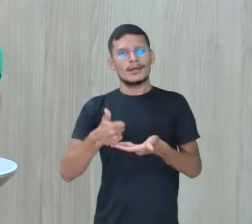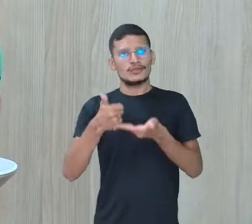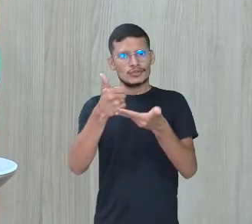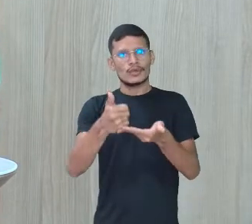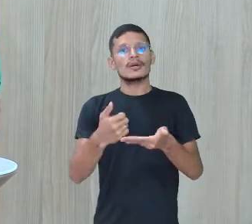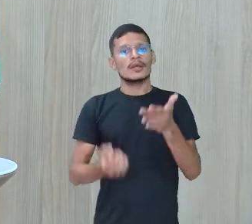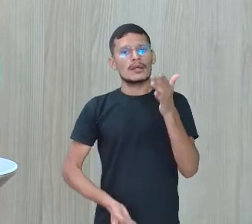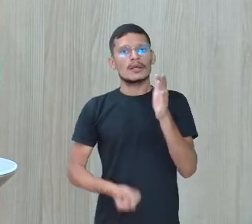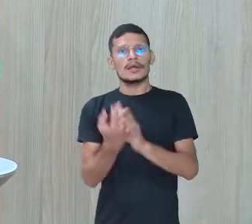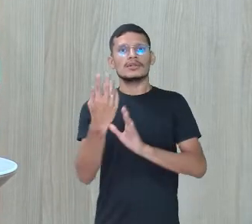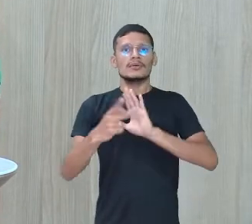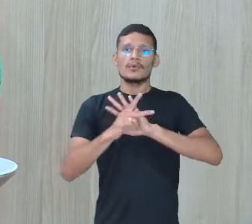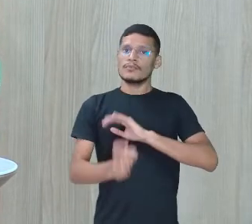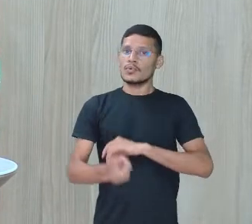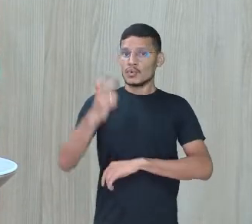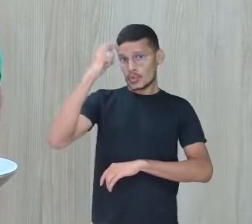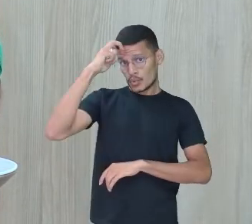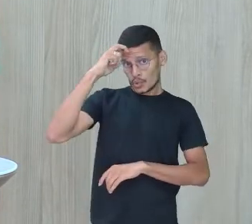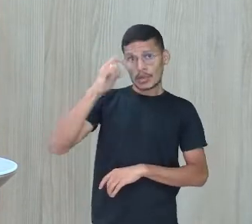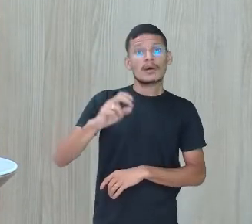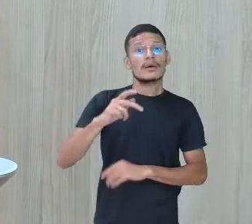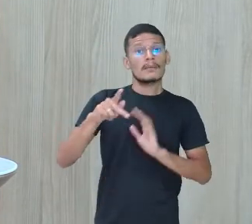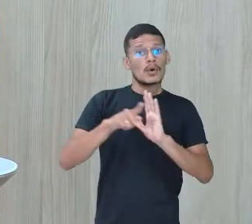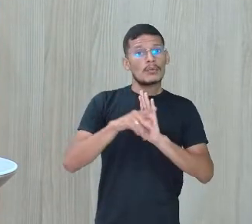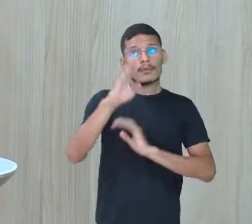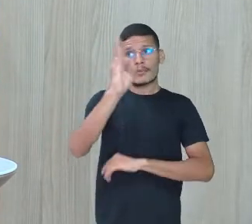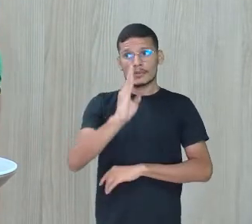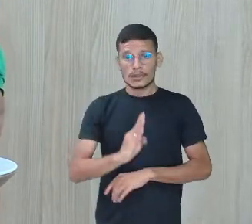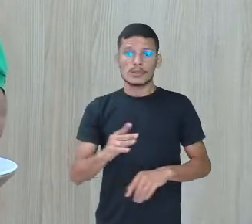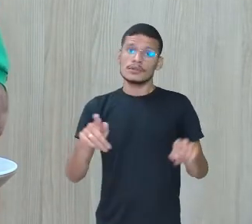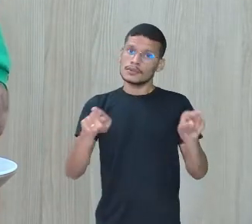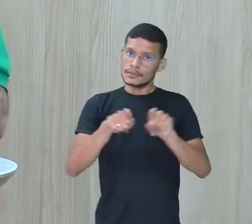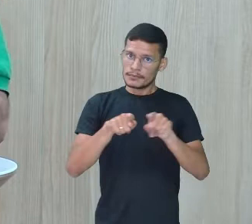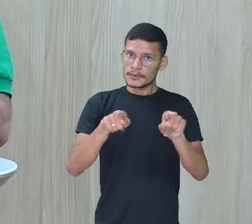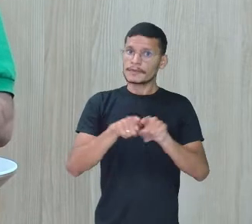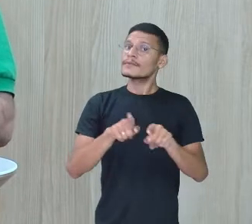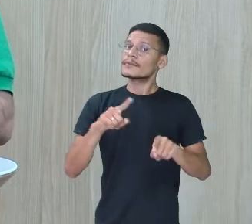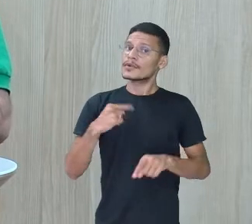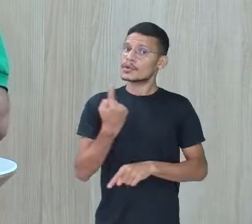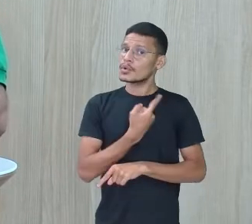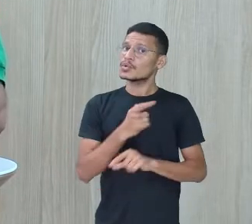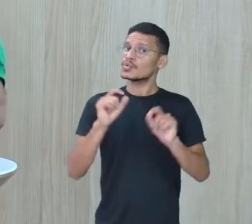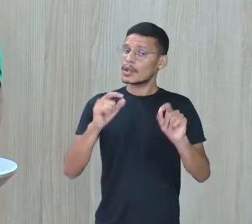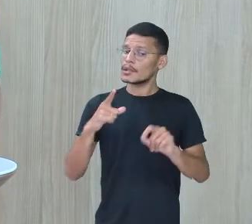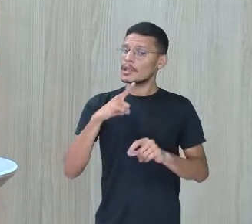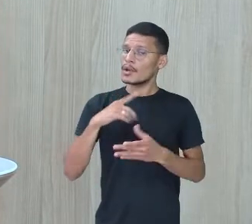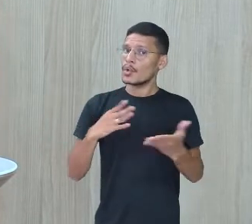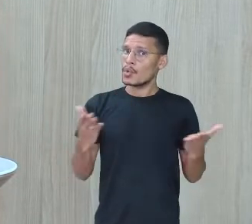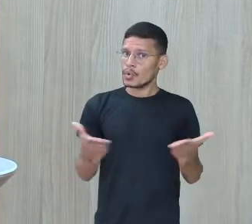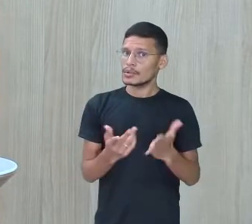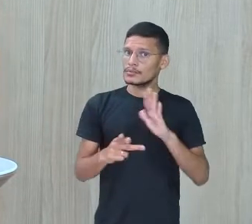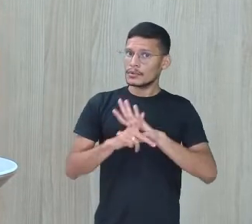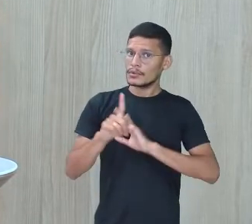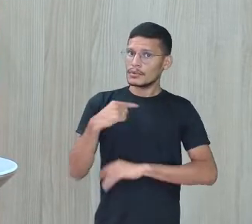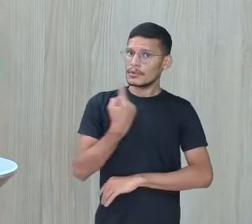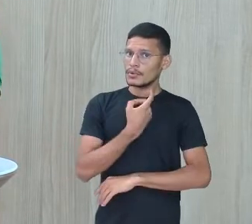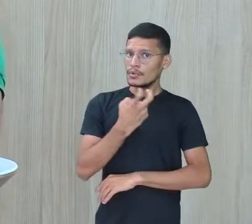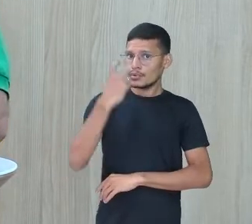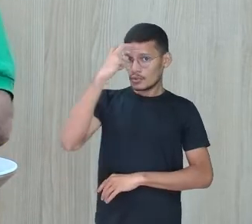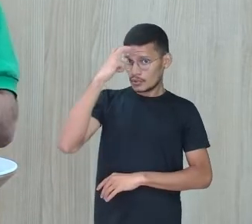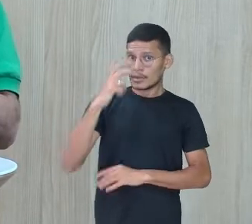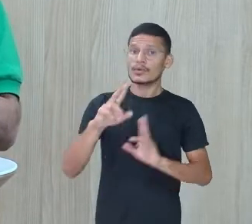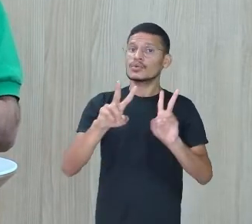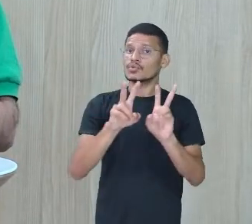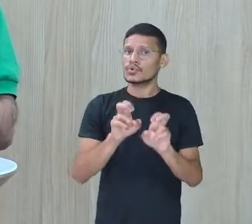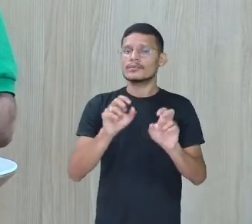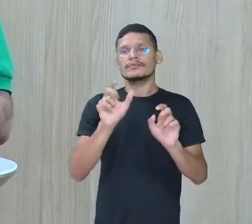para a formação da cultura brasileira. Então, muito do que a gente tem na nossa cultura, não somente em